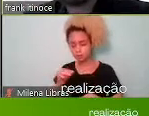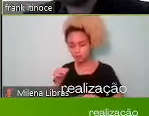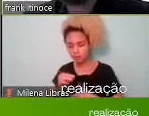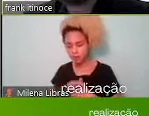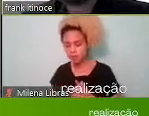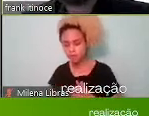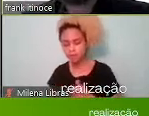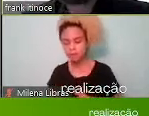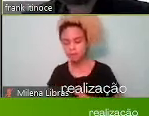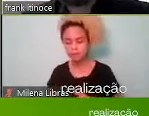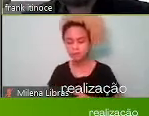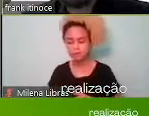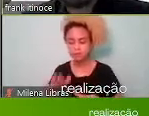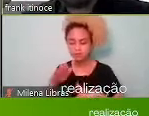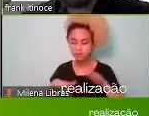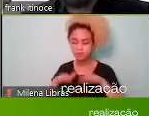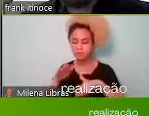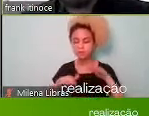da ocupação.